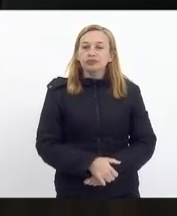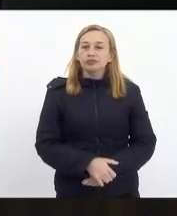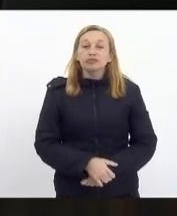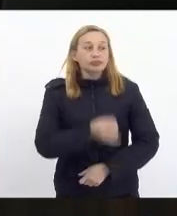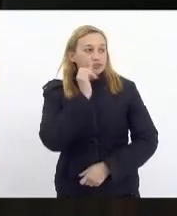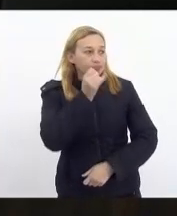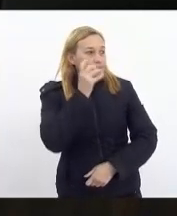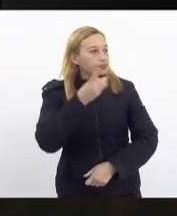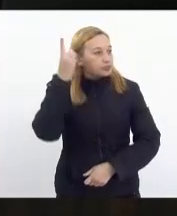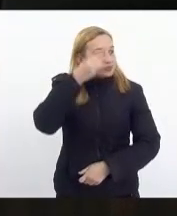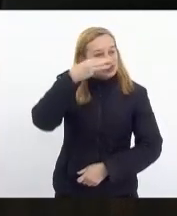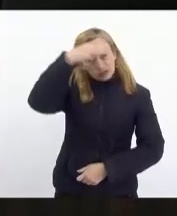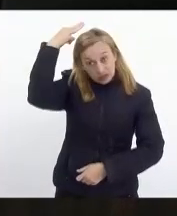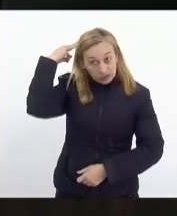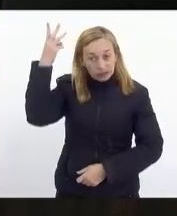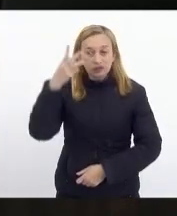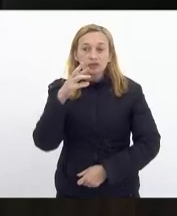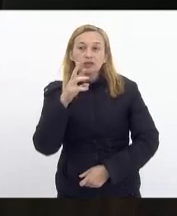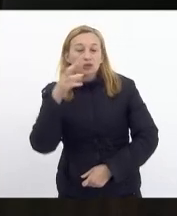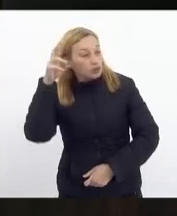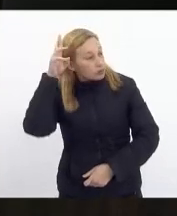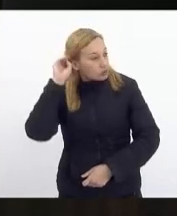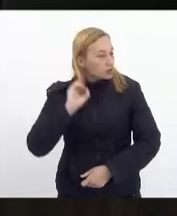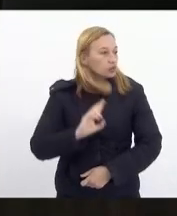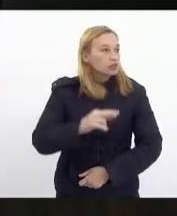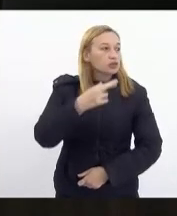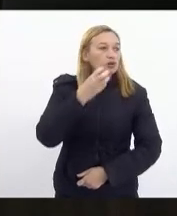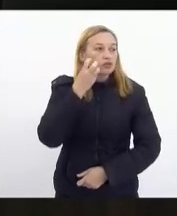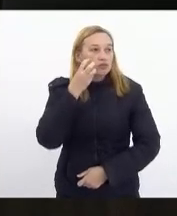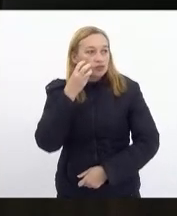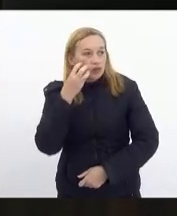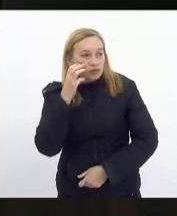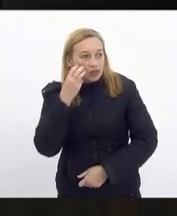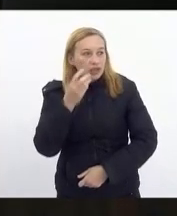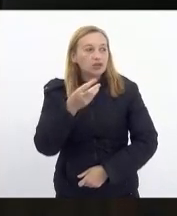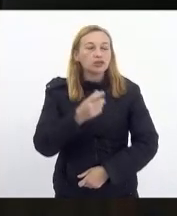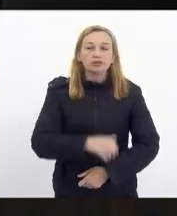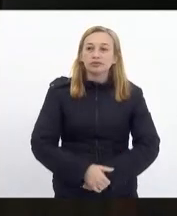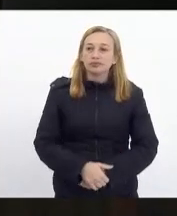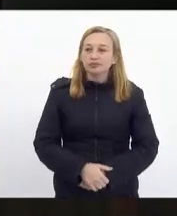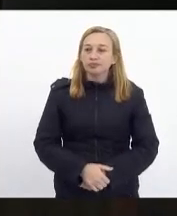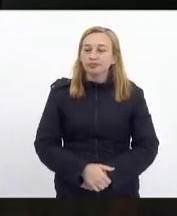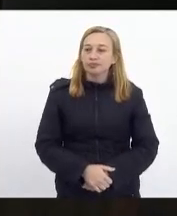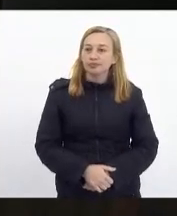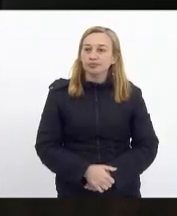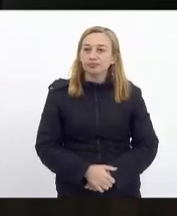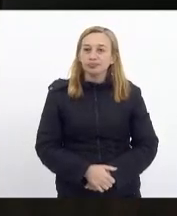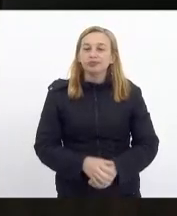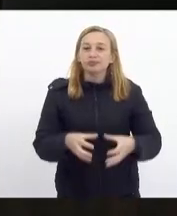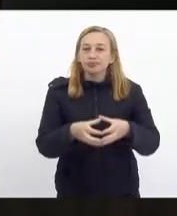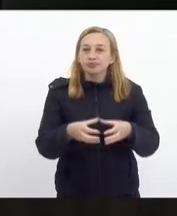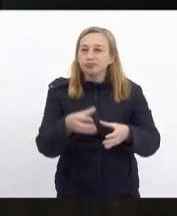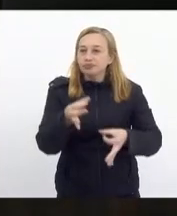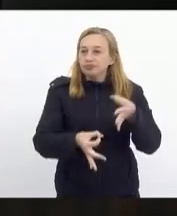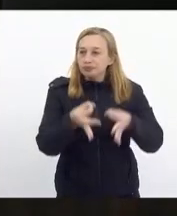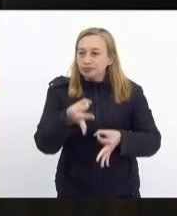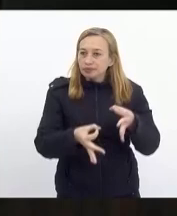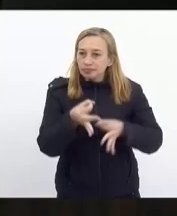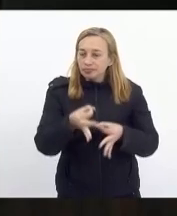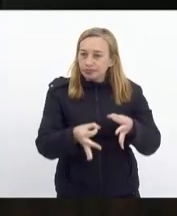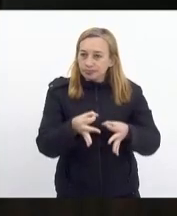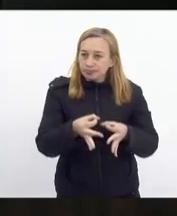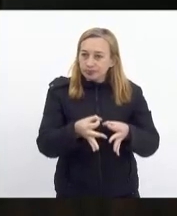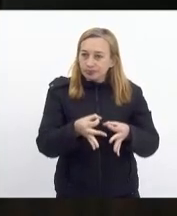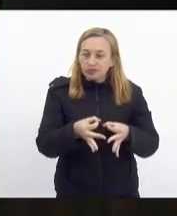Relatores, deputado Márcio Pacheco, Rosane Félix, Valdeque Carneiro, Márcio Pacheco. Dependente do parecer das comissões de Constituição e Justiça,